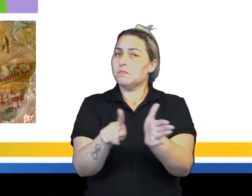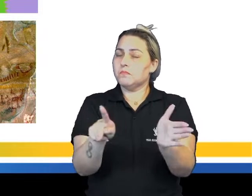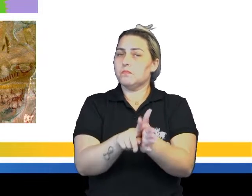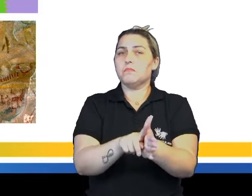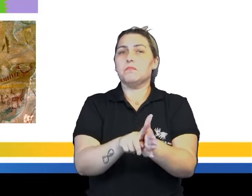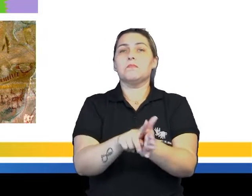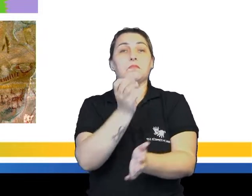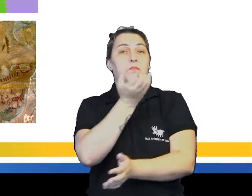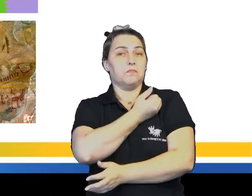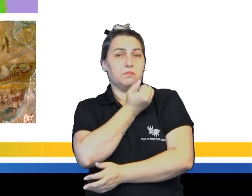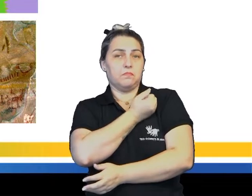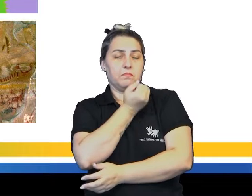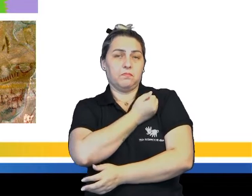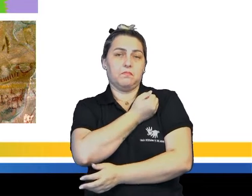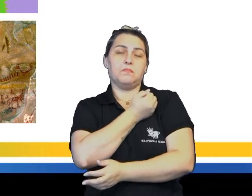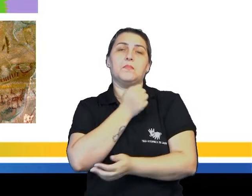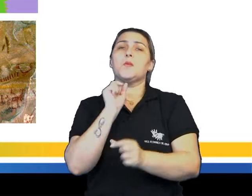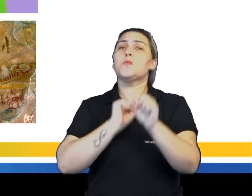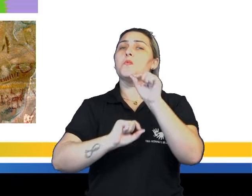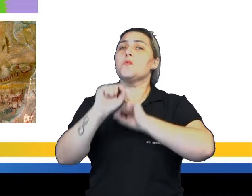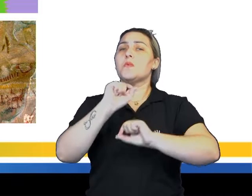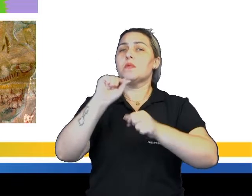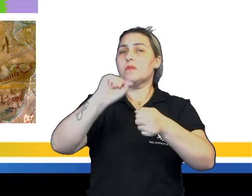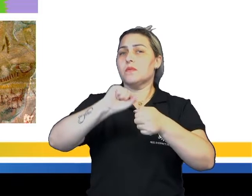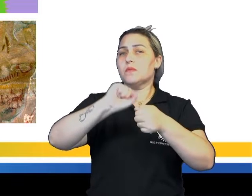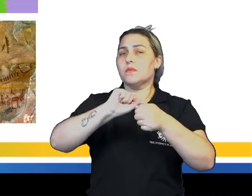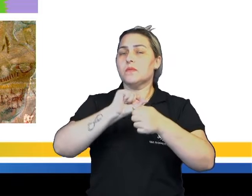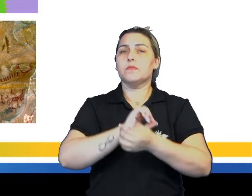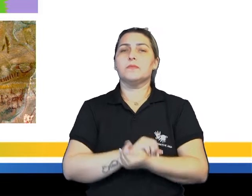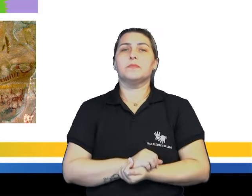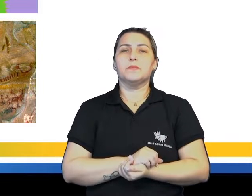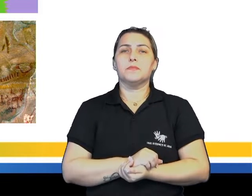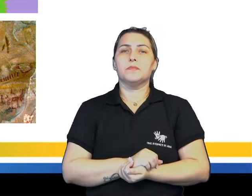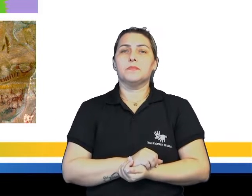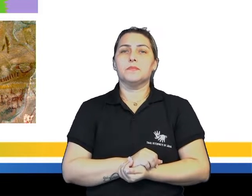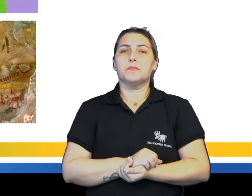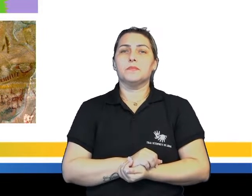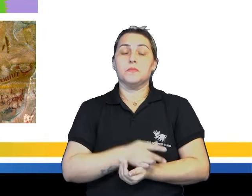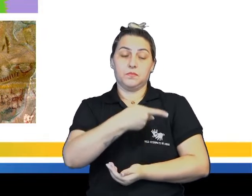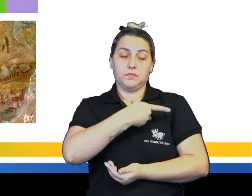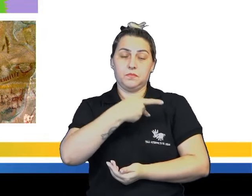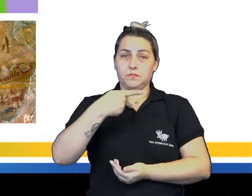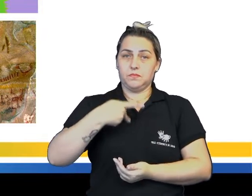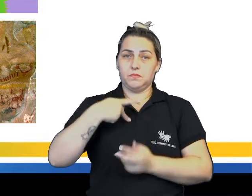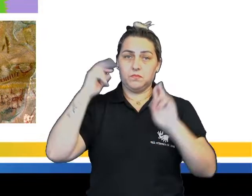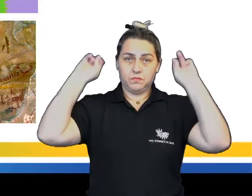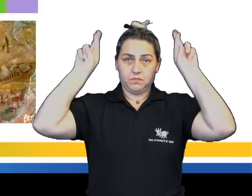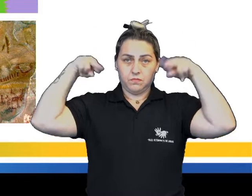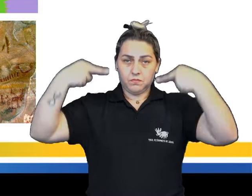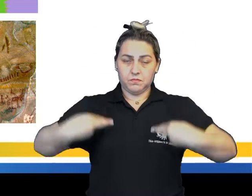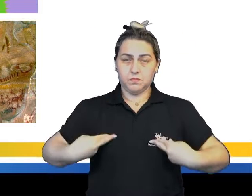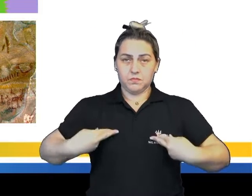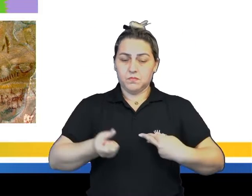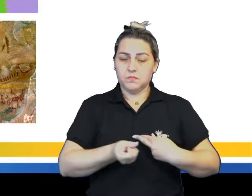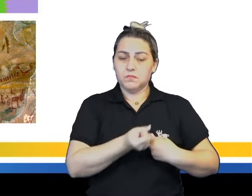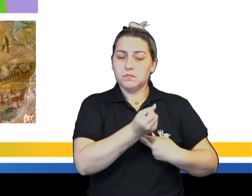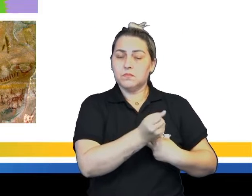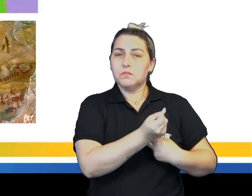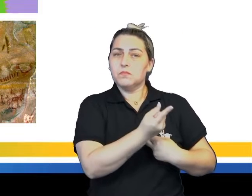próprios algarismos. Então, o que eles faziam? Os pastores, eles, quando iam contar